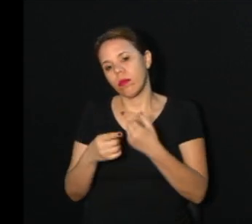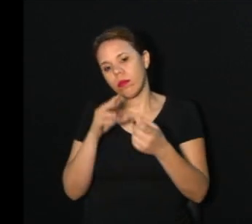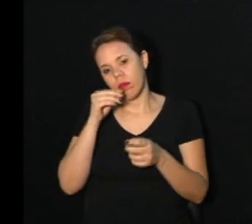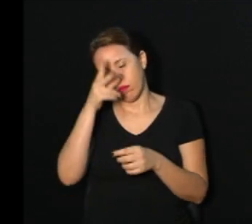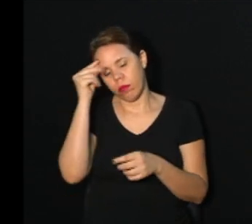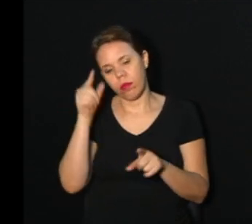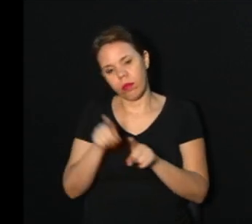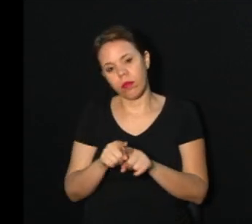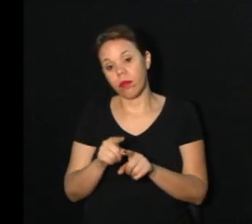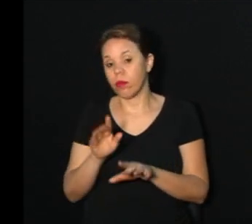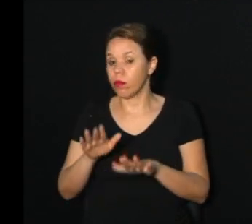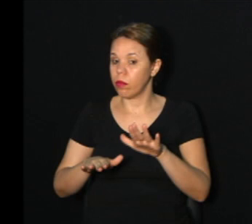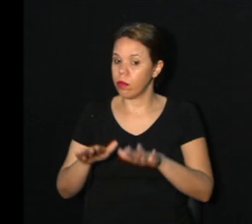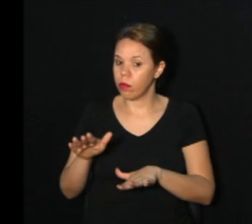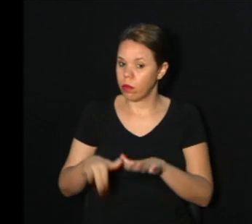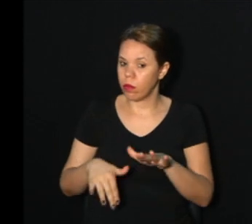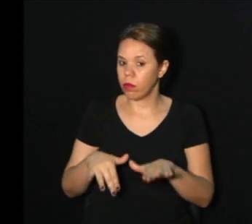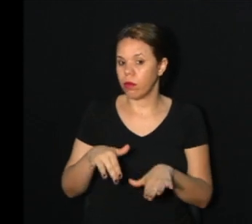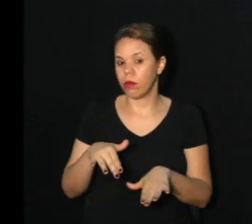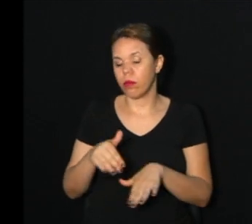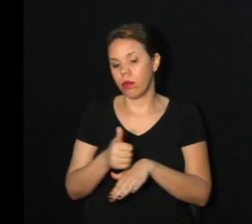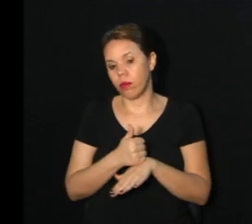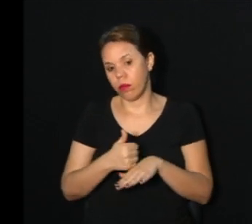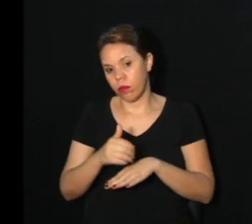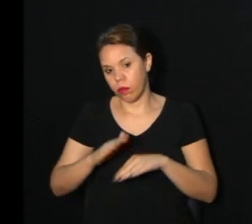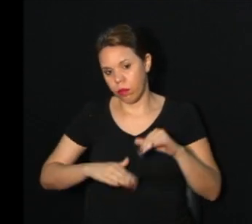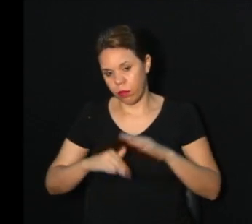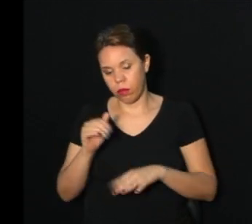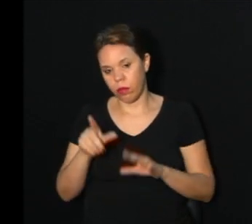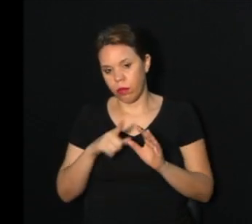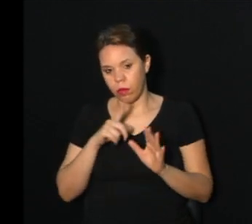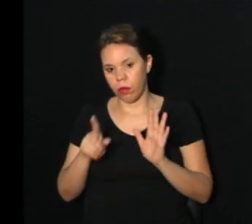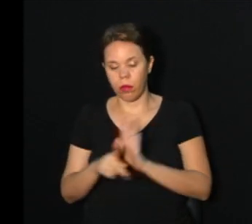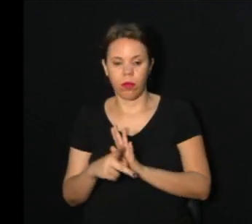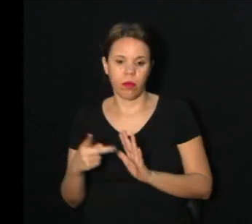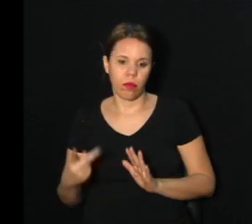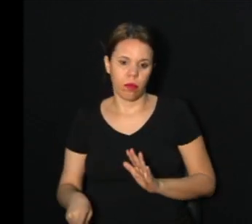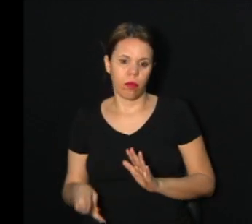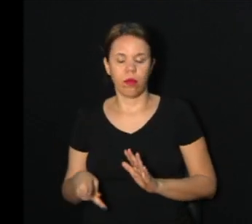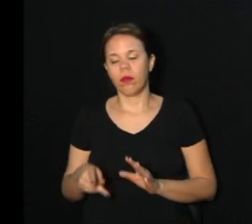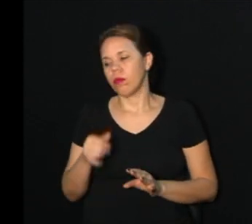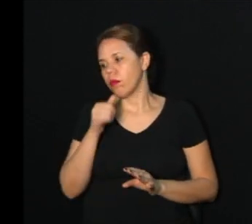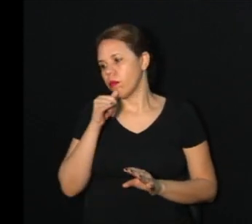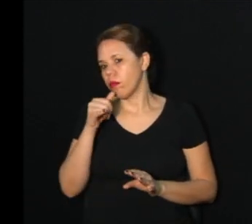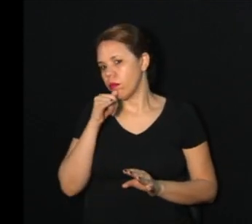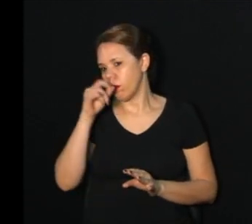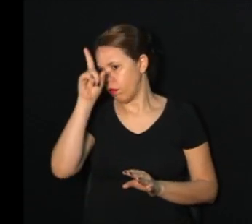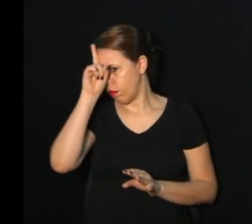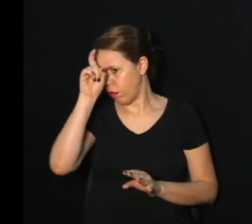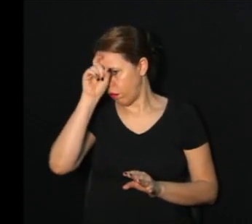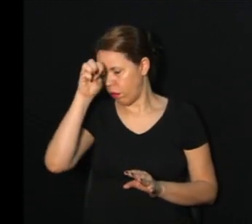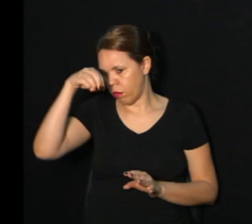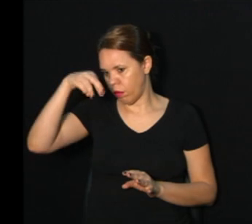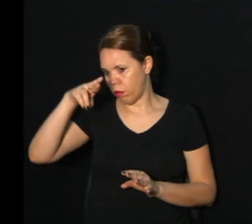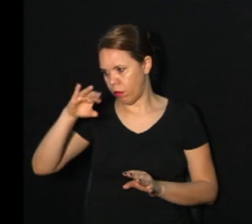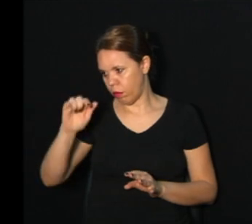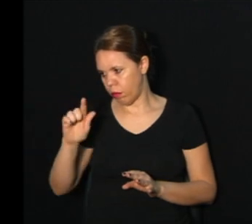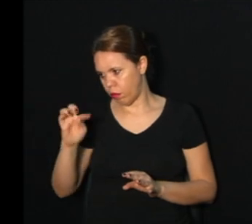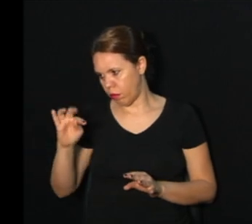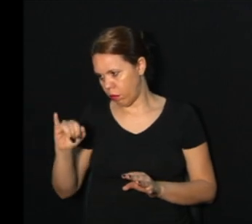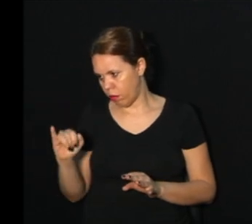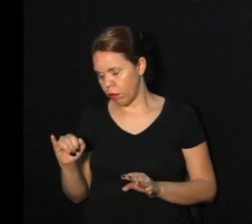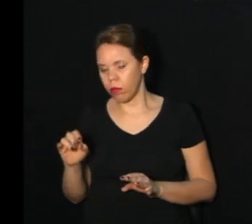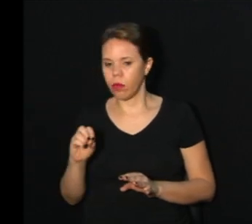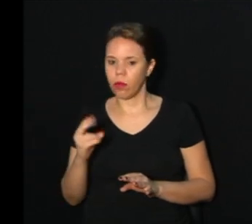das carreiras que já têm este organismo próprio, como a Rede Marugate e a Guarda Municipal,